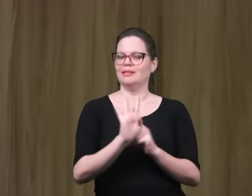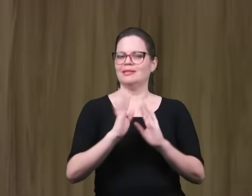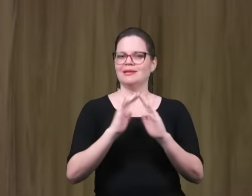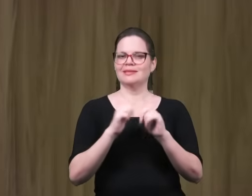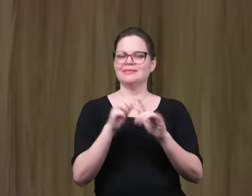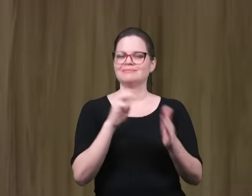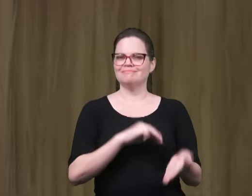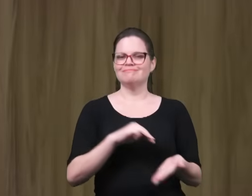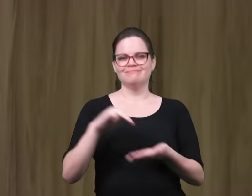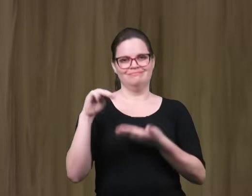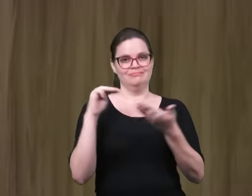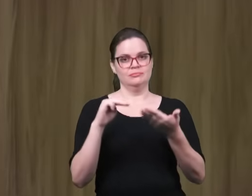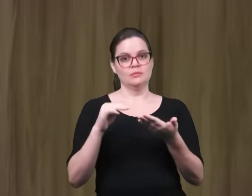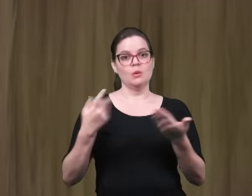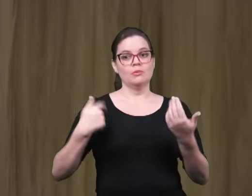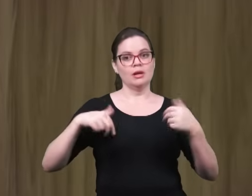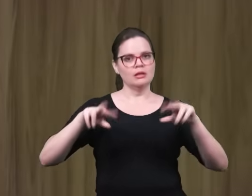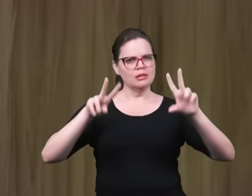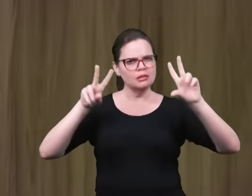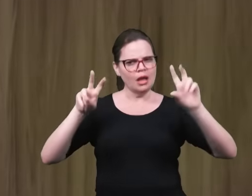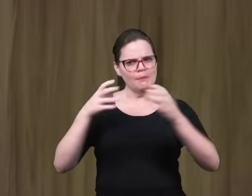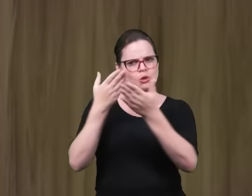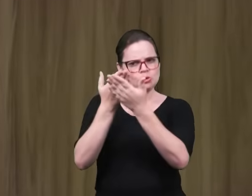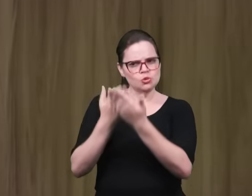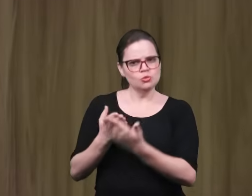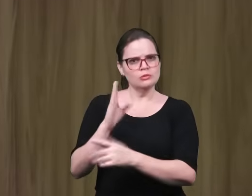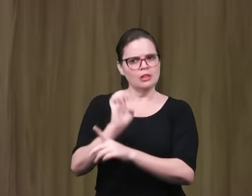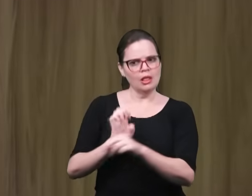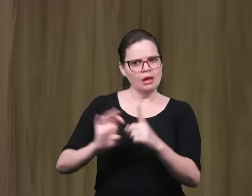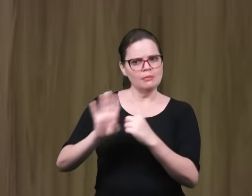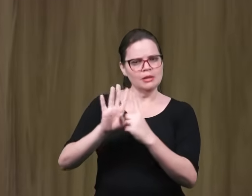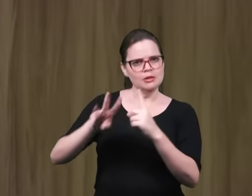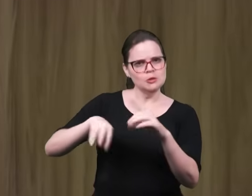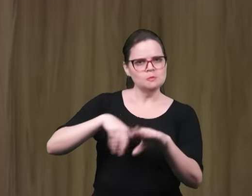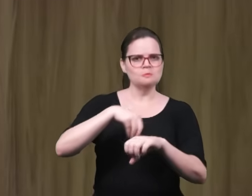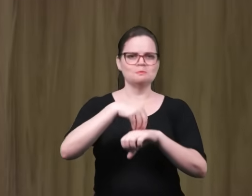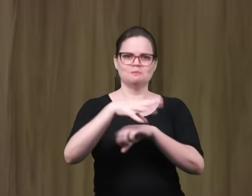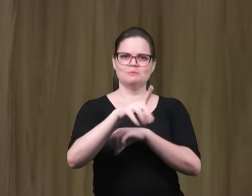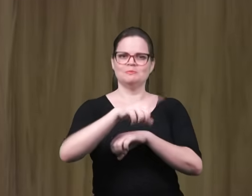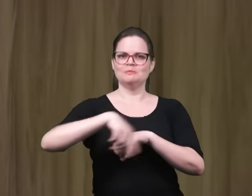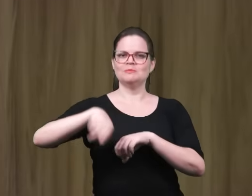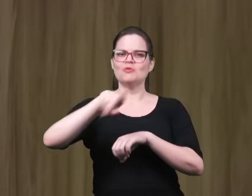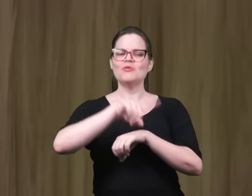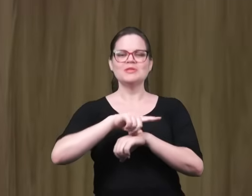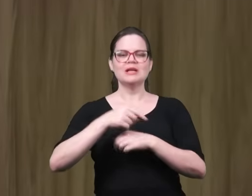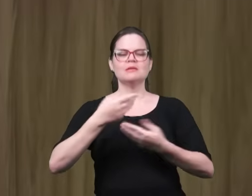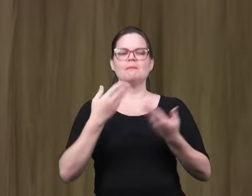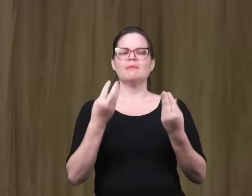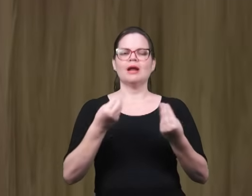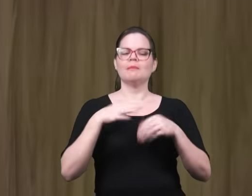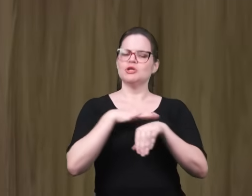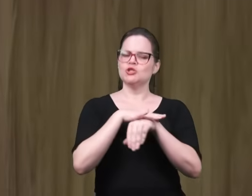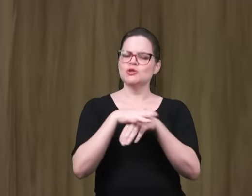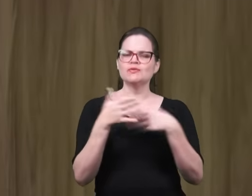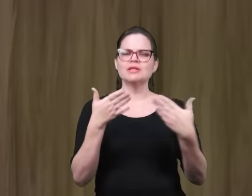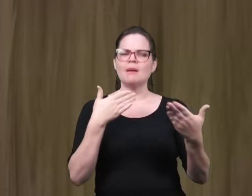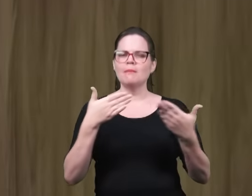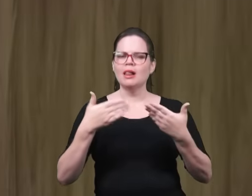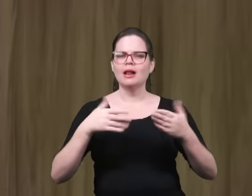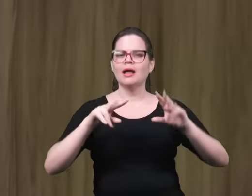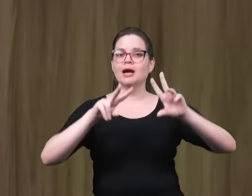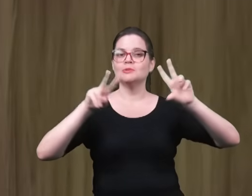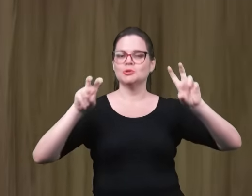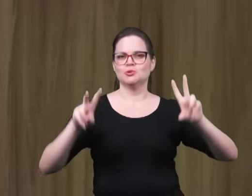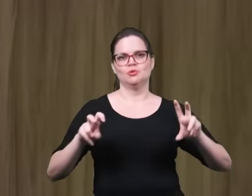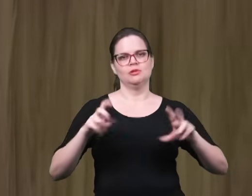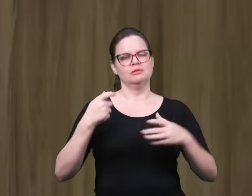Cristã Maranata. Ele traz os temas da Escola Bíblica para que a gente possa discutir e conversar um pouco aqui sobre isso. E você está acostumado a ver